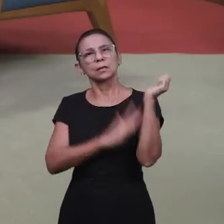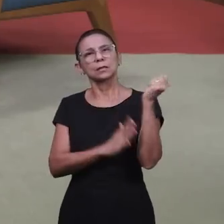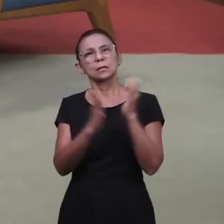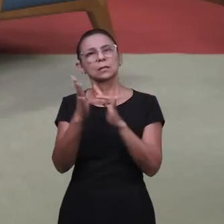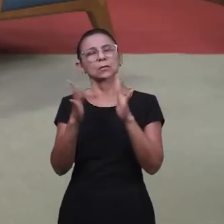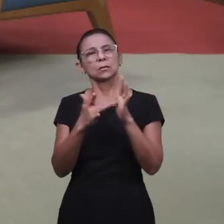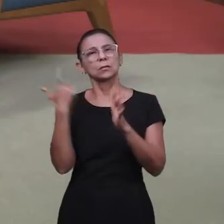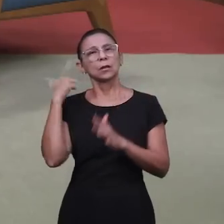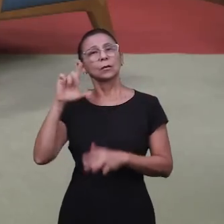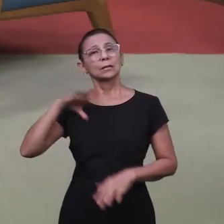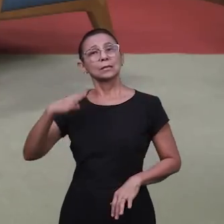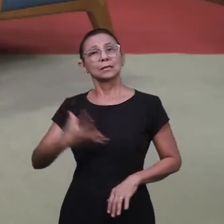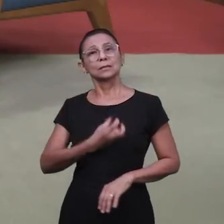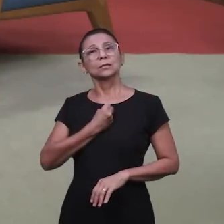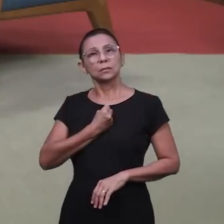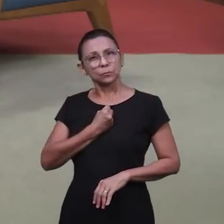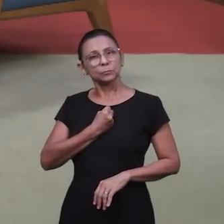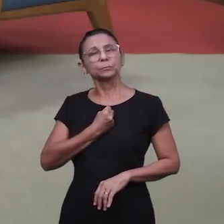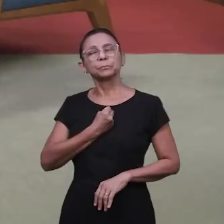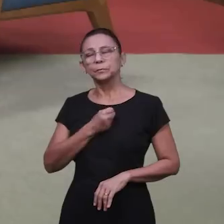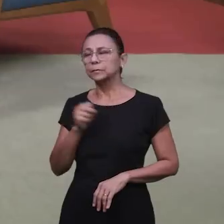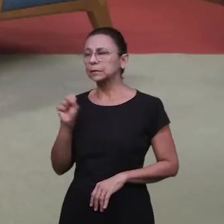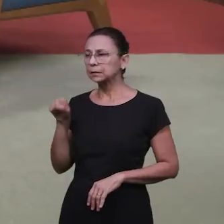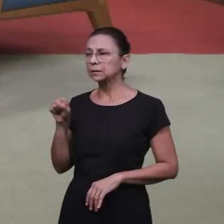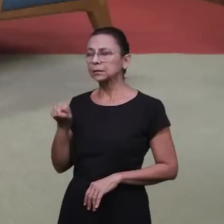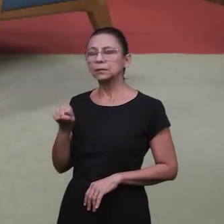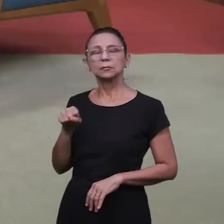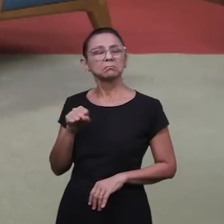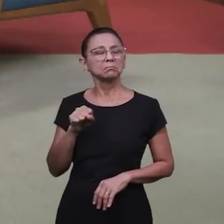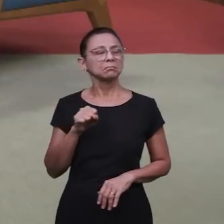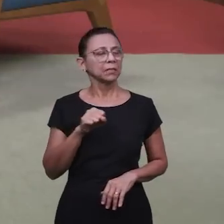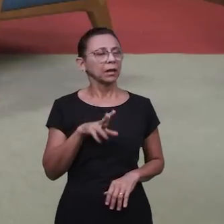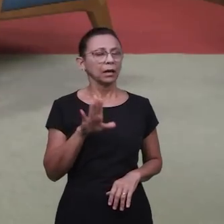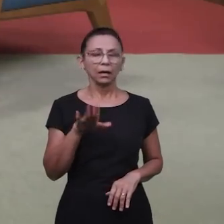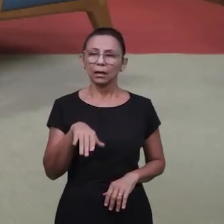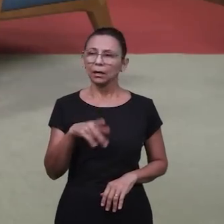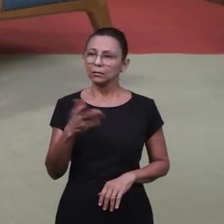Jesus e ter a salvação. Exatamente. Então, ó,